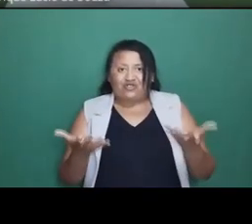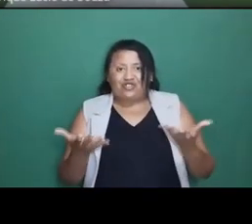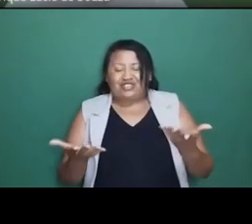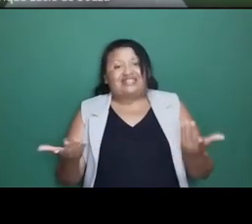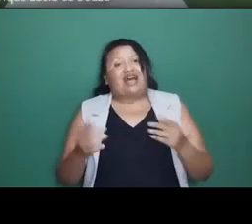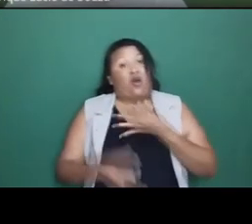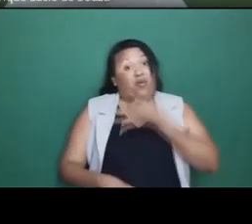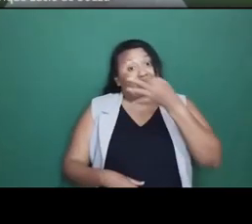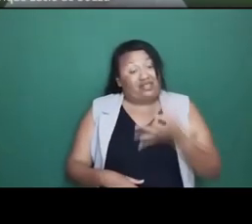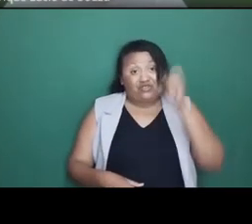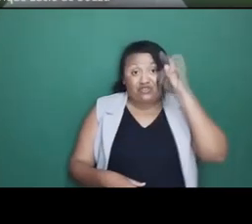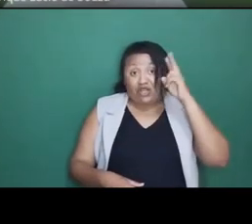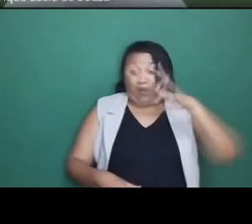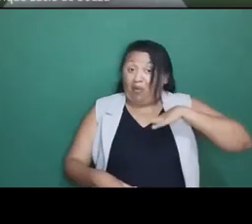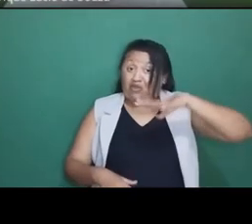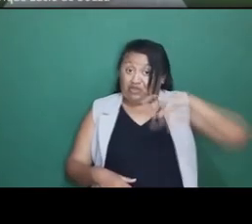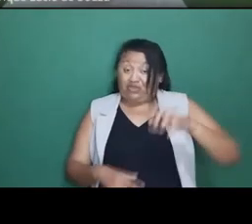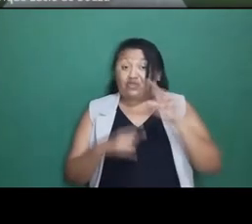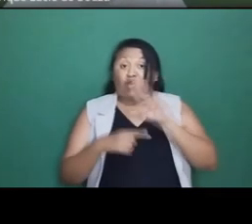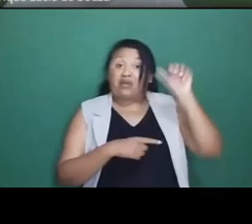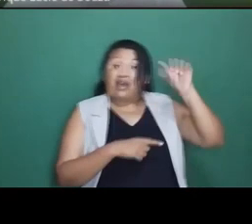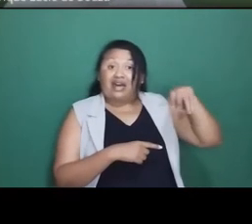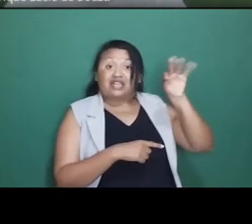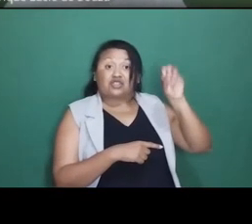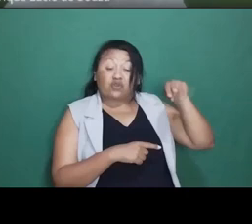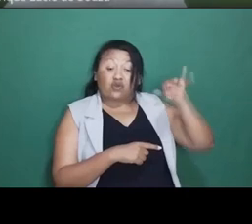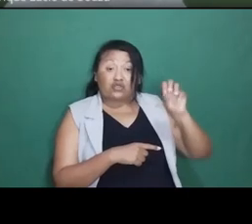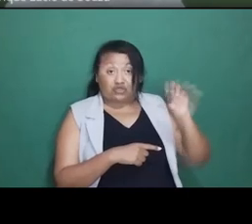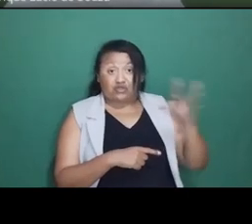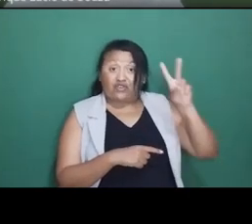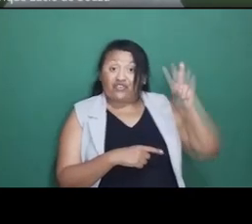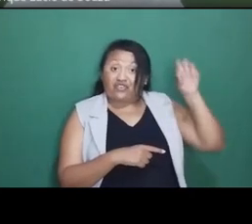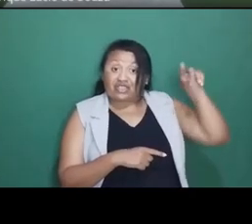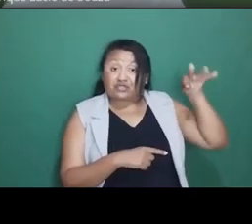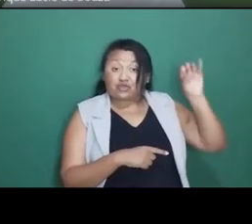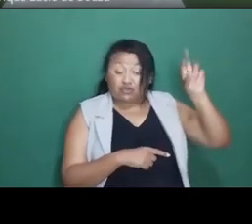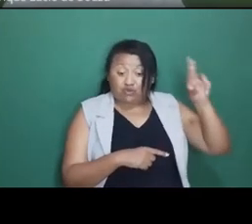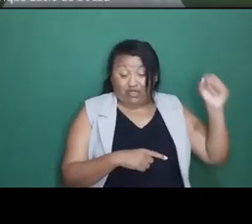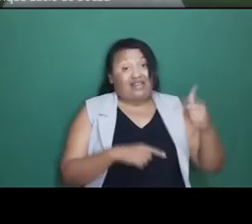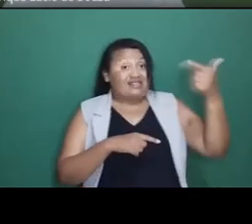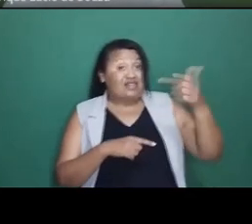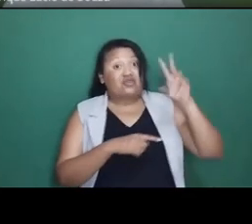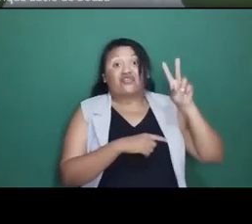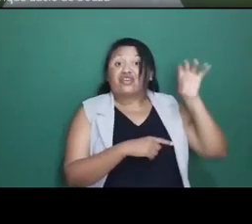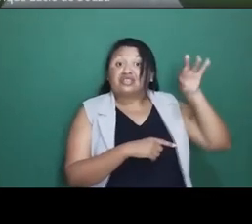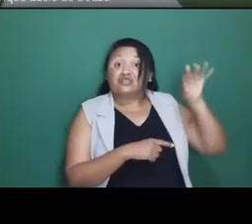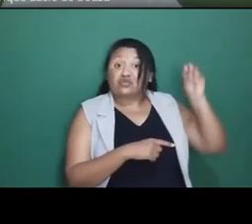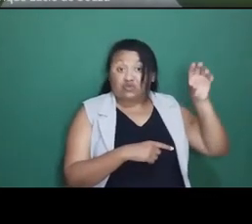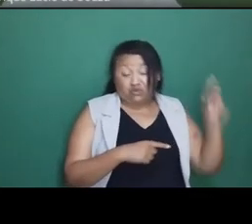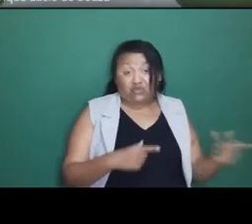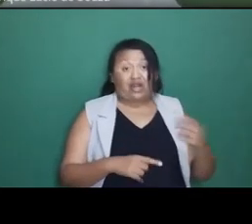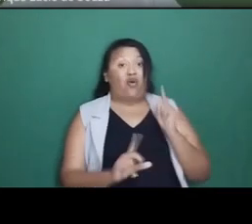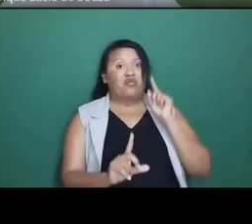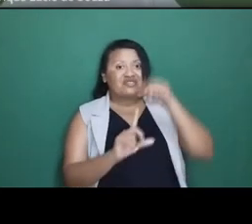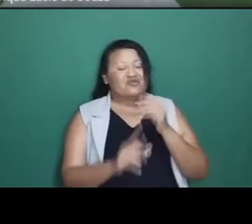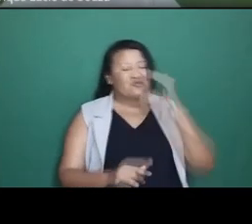do Historiador português Antônio Ventura professor da universidade de Lisboa segundo Ventura o objetivo principal da transferência